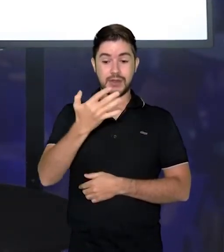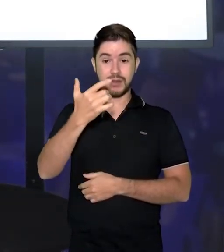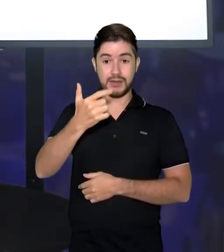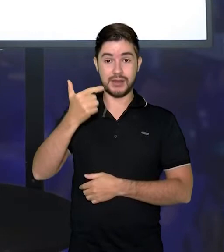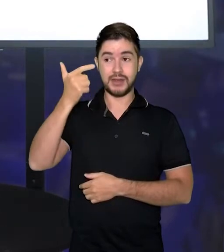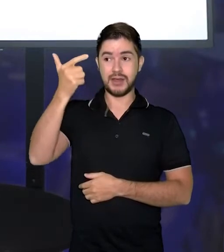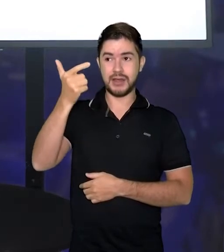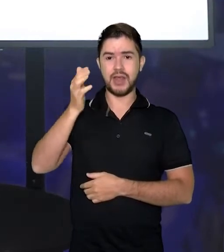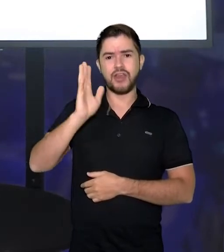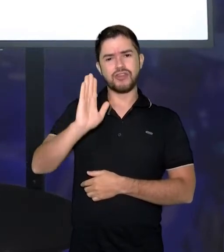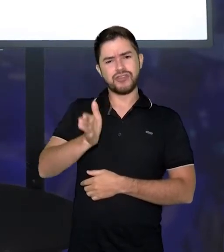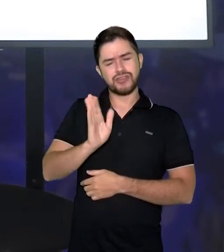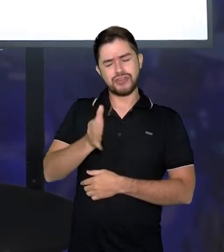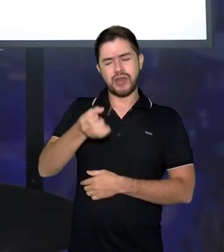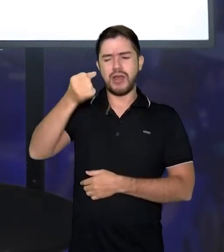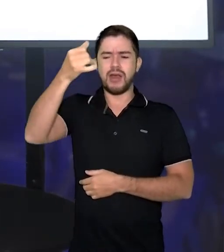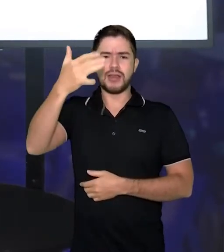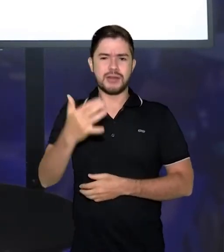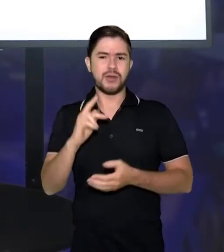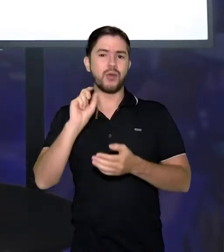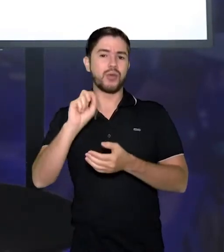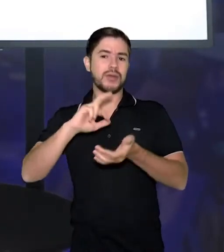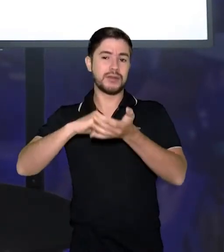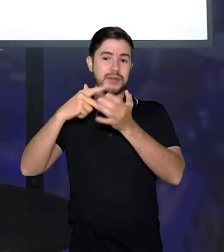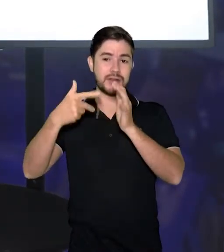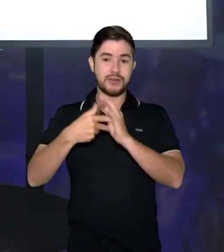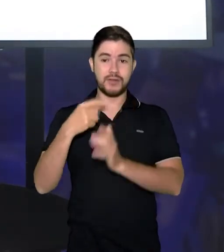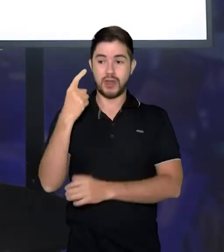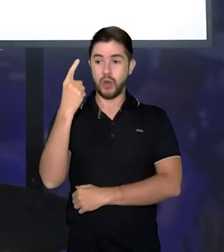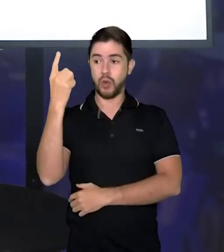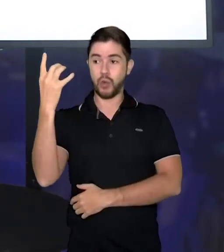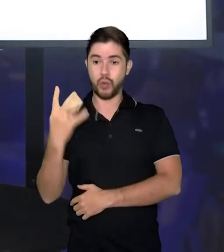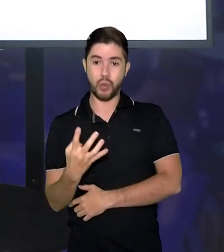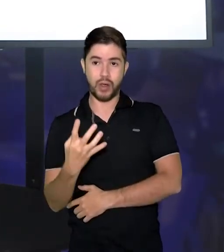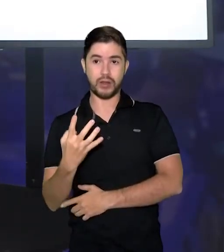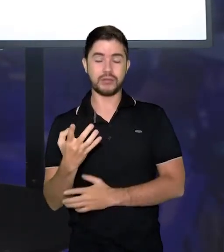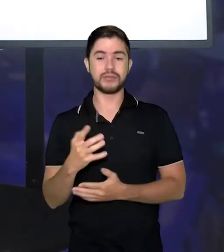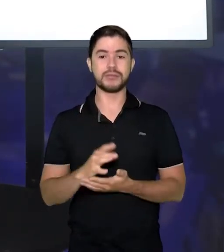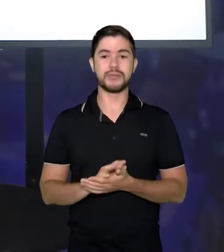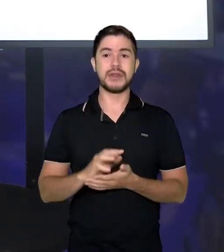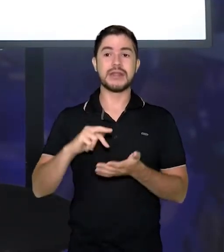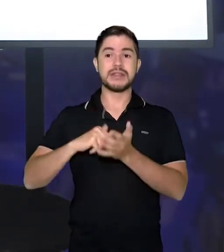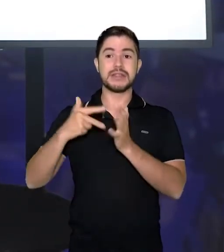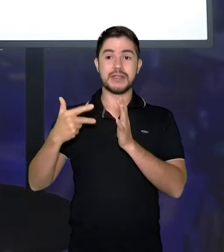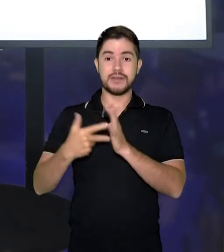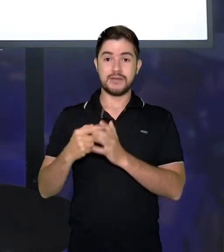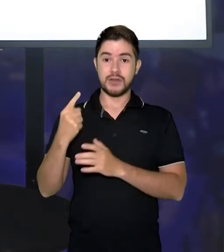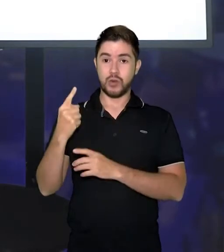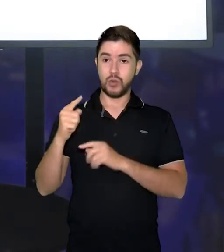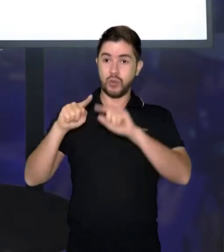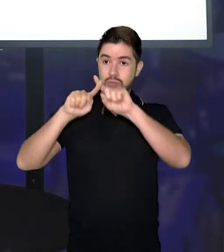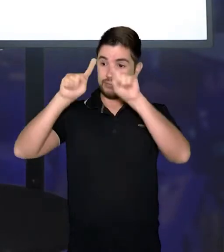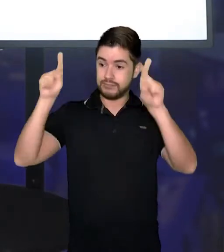o senhor explicou o que é 1/4. Então, 1/4 é 1 inteiro, é